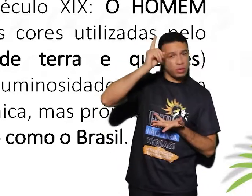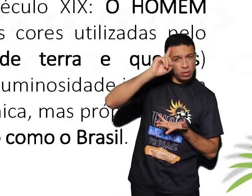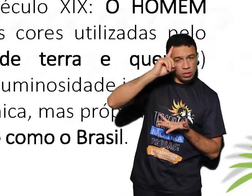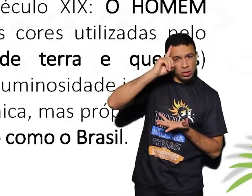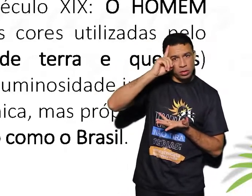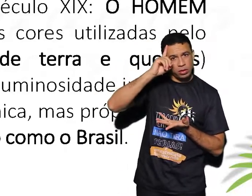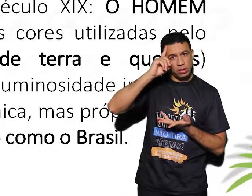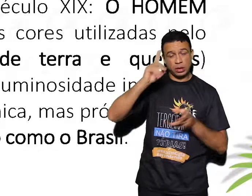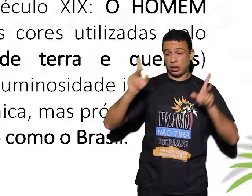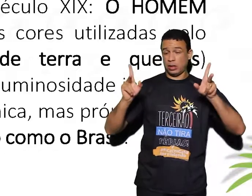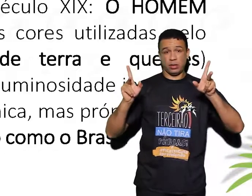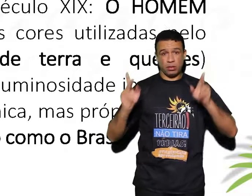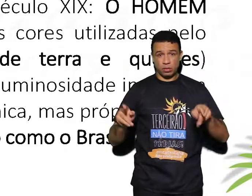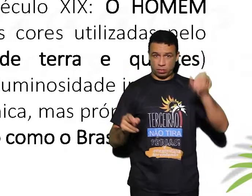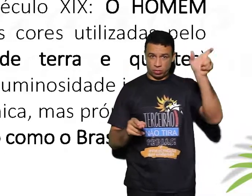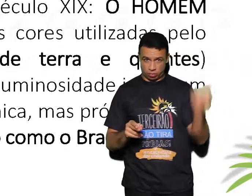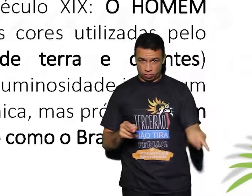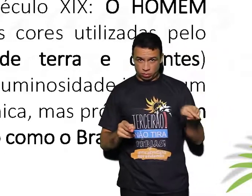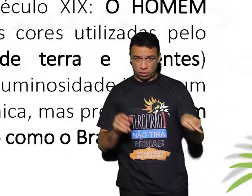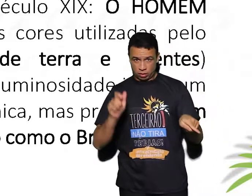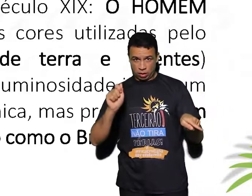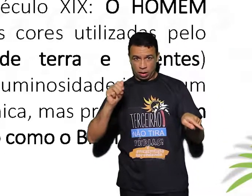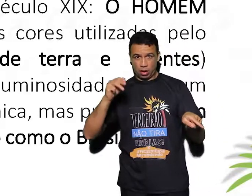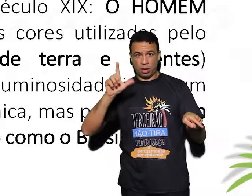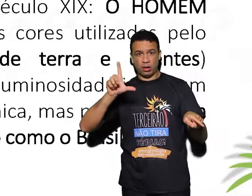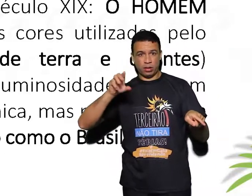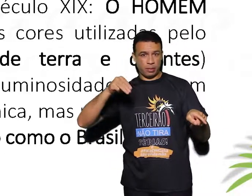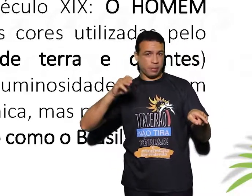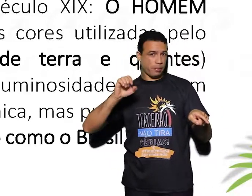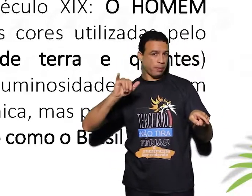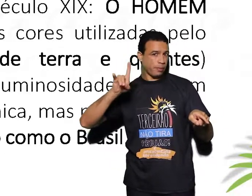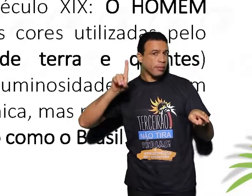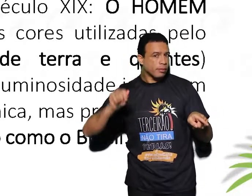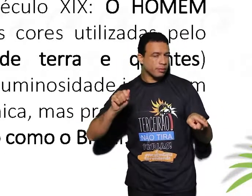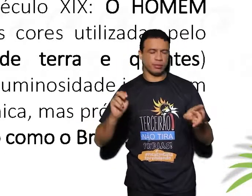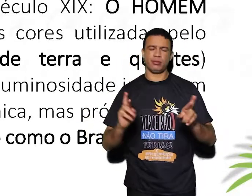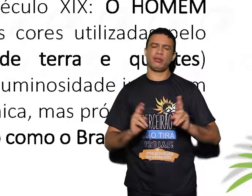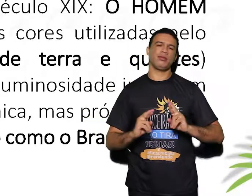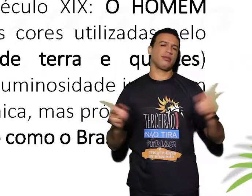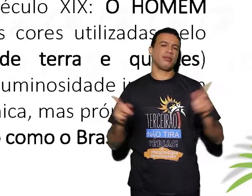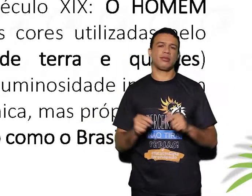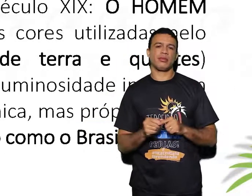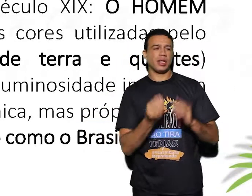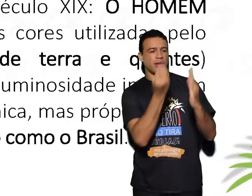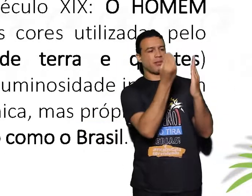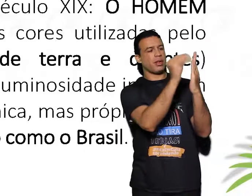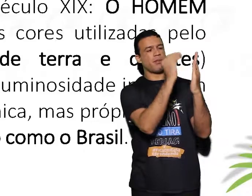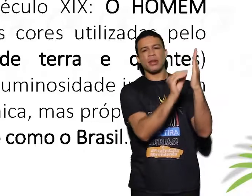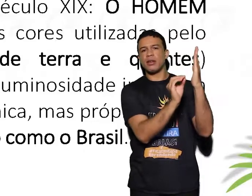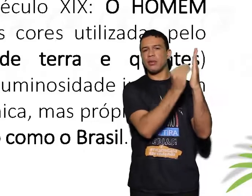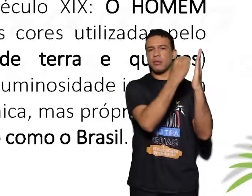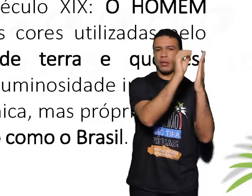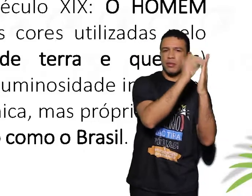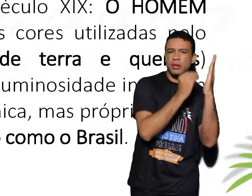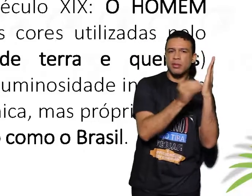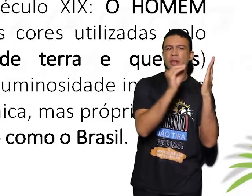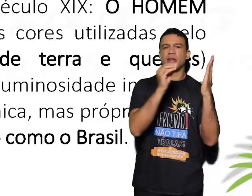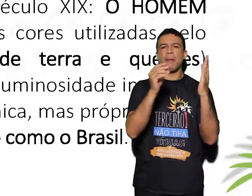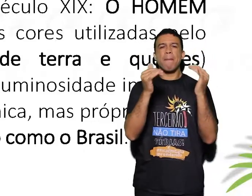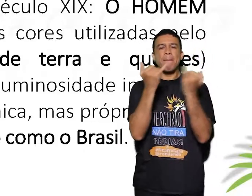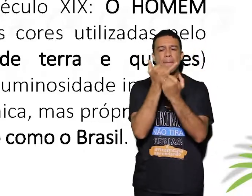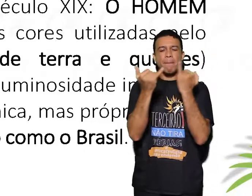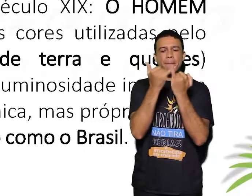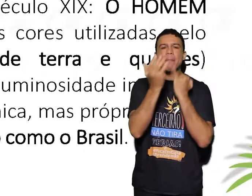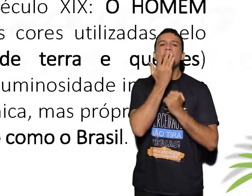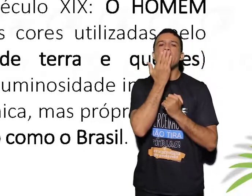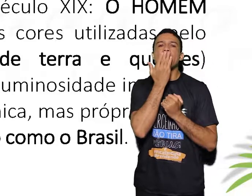faz o que Almeida Júnior faz na obra. Ele já começa a colocar os tons mais quentes, tons de terra e principalmente a